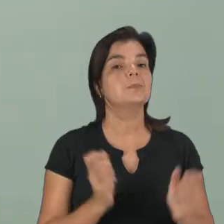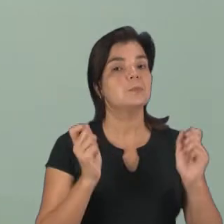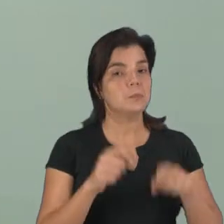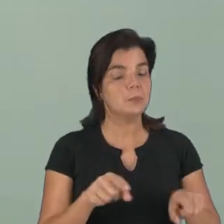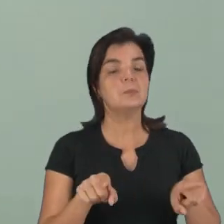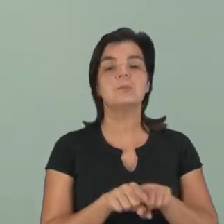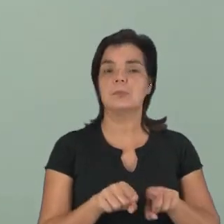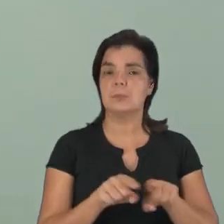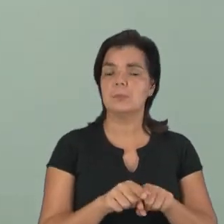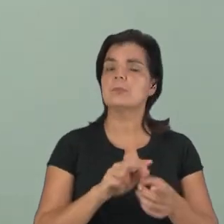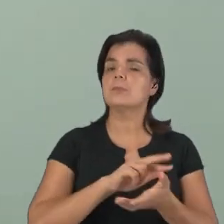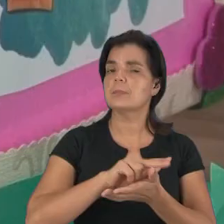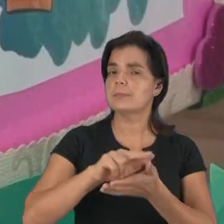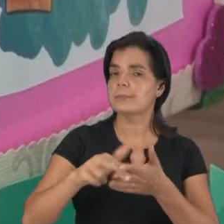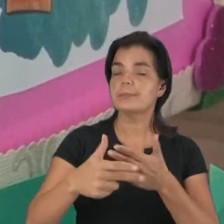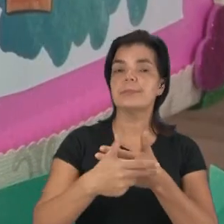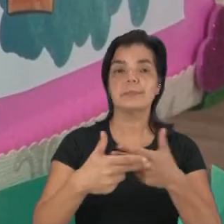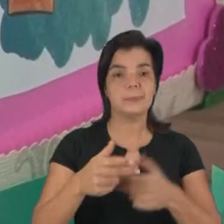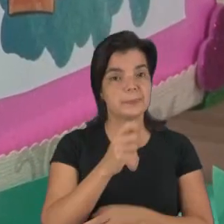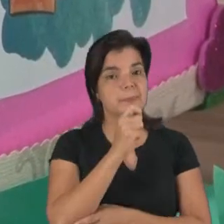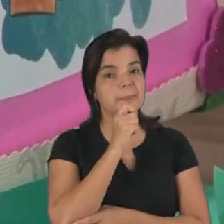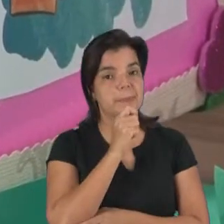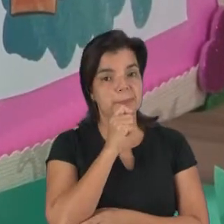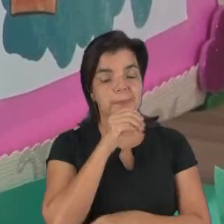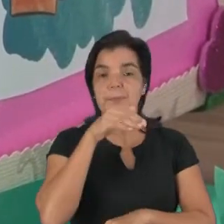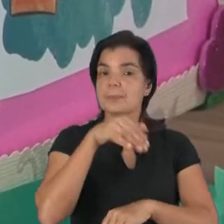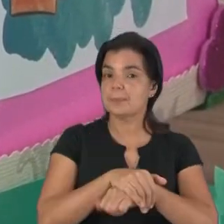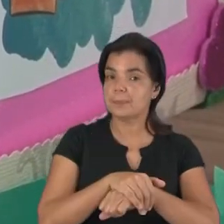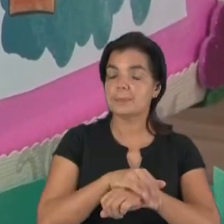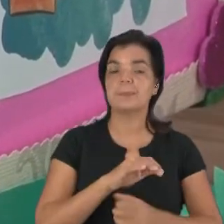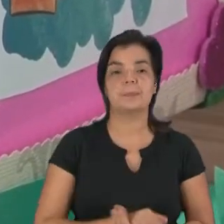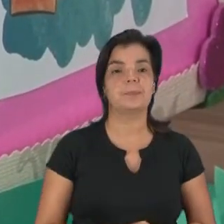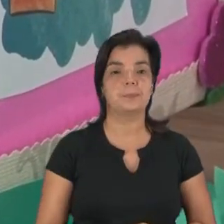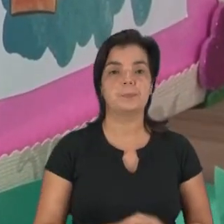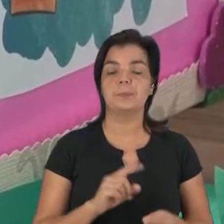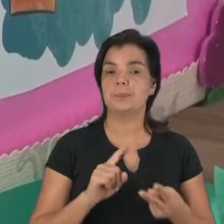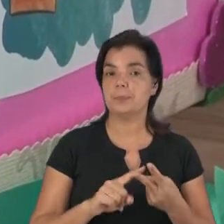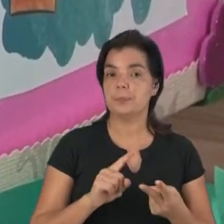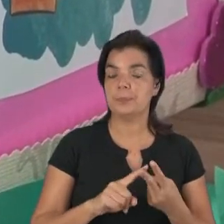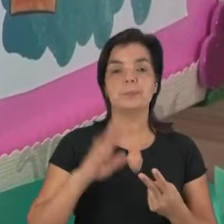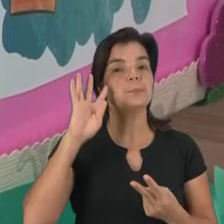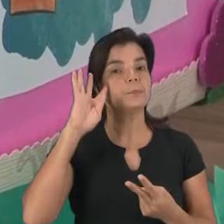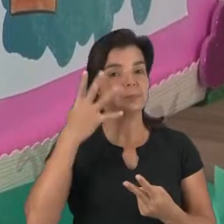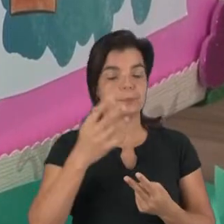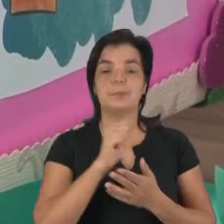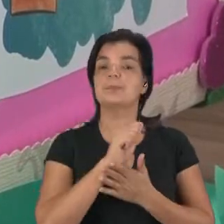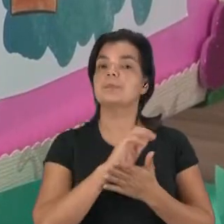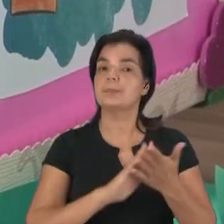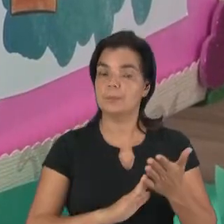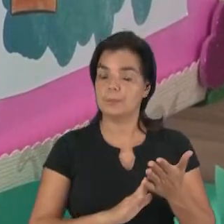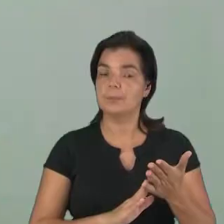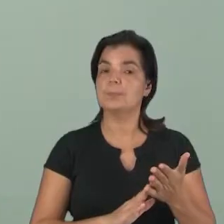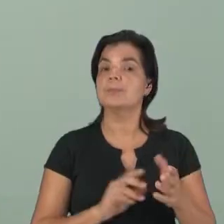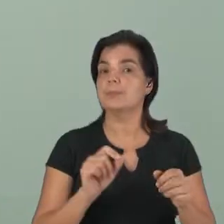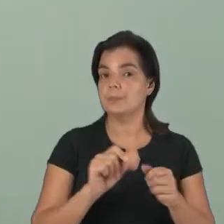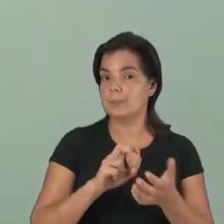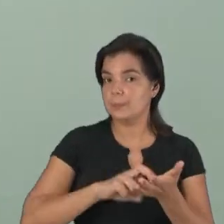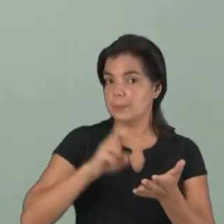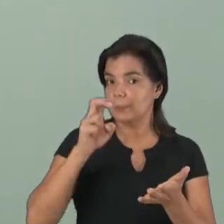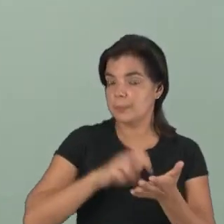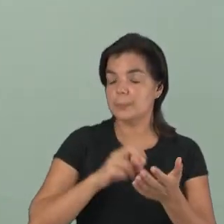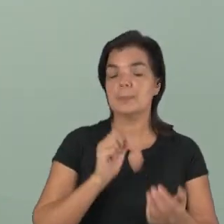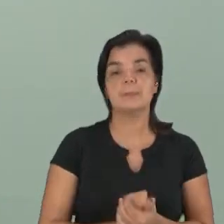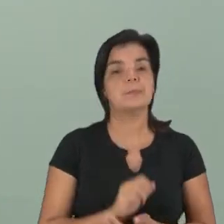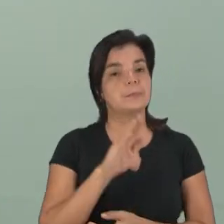podemos realizar muitas coisas ainda a noite como resolver aquela tarefinha que ficou da